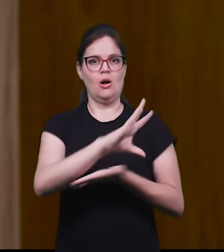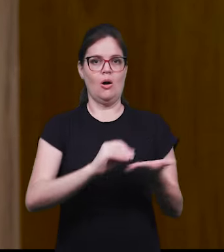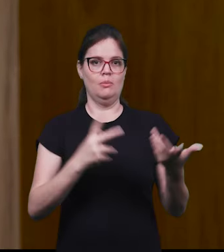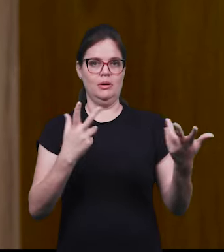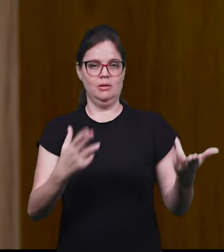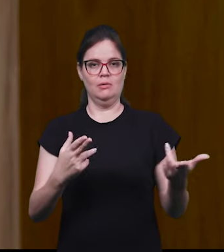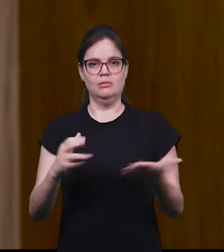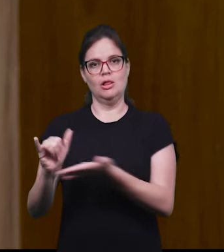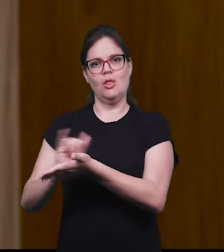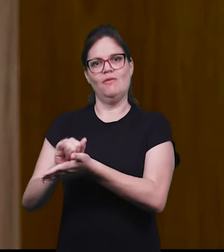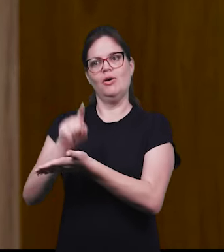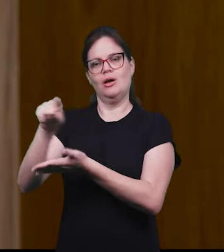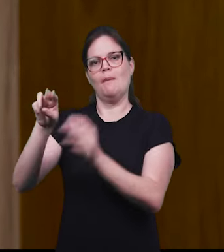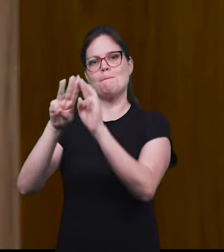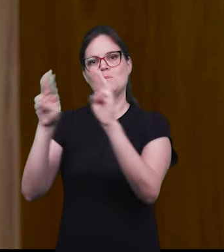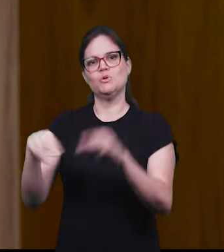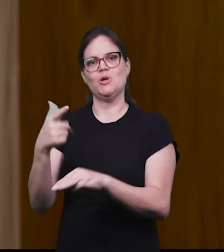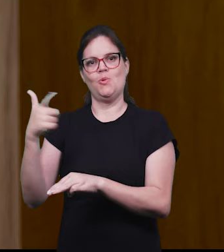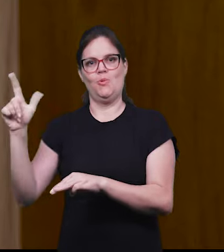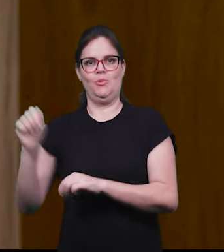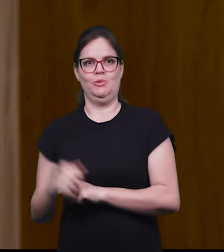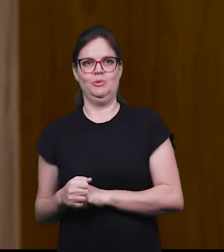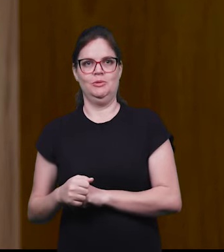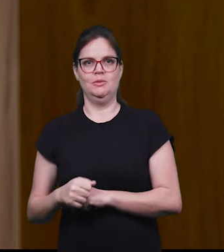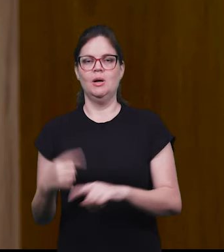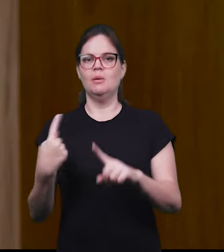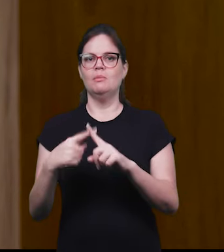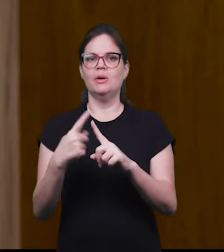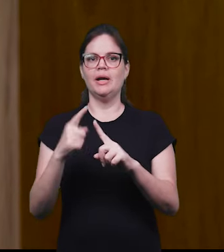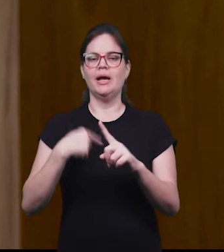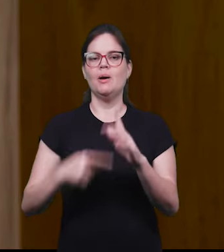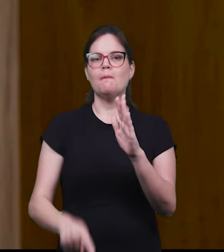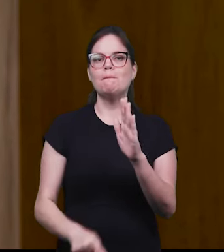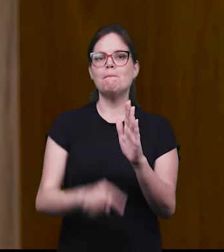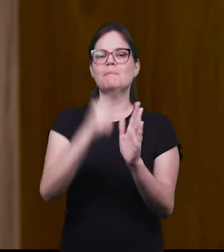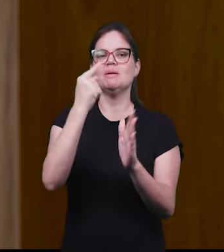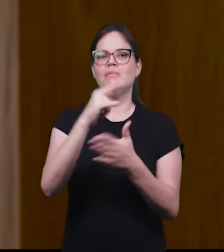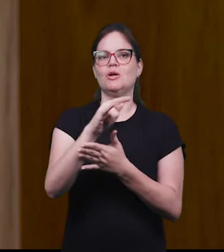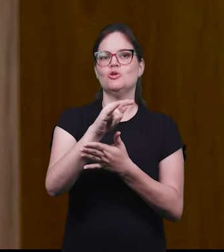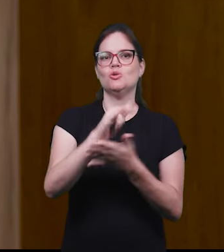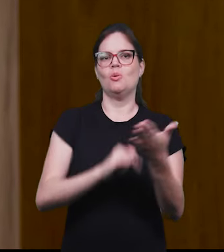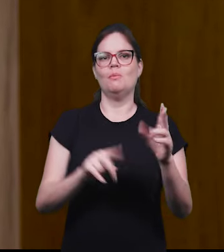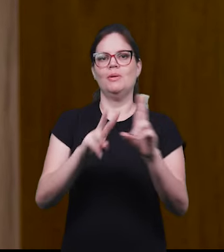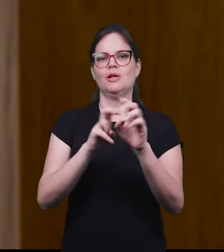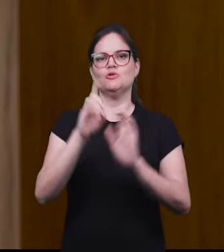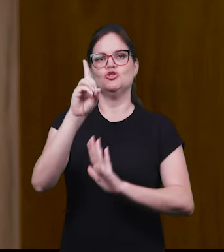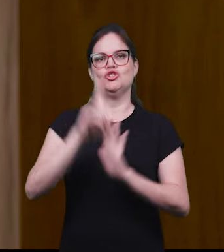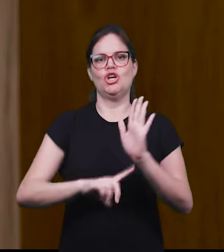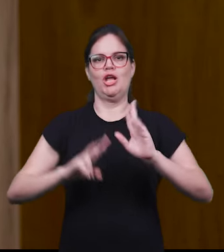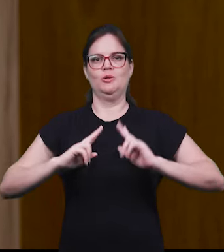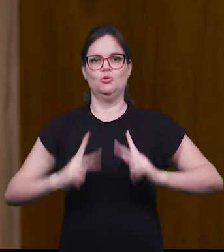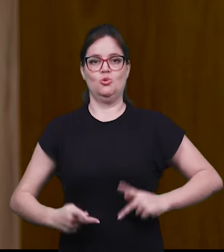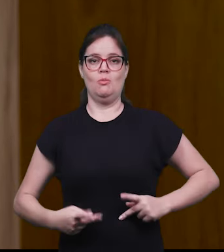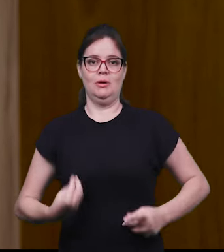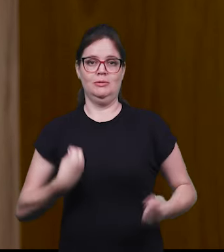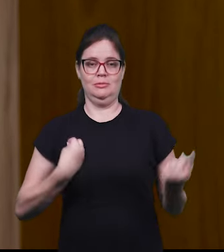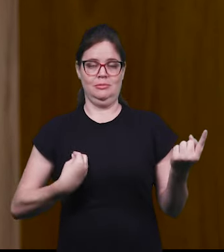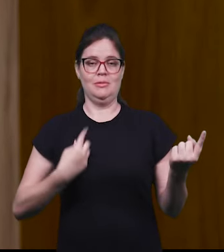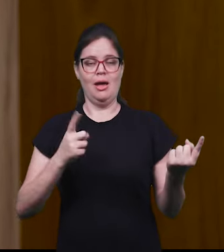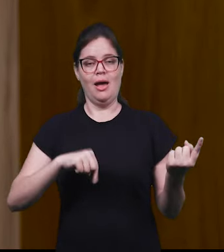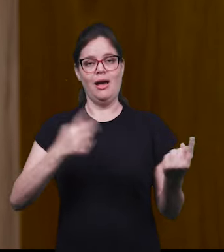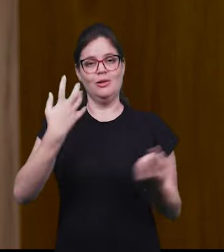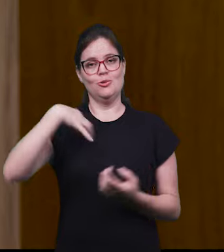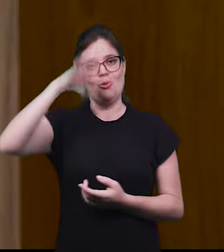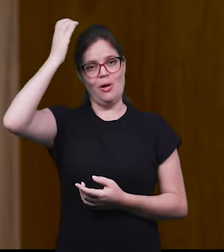consideram que aqui é o primeiro tratado de direitos humanos existente. Quando